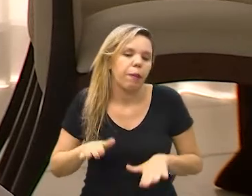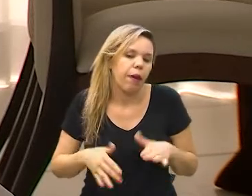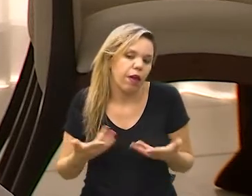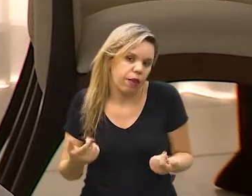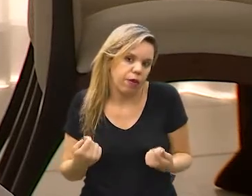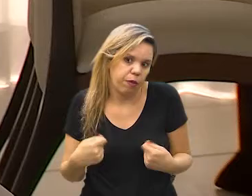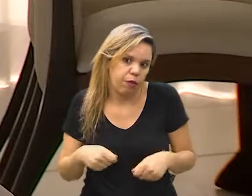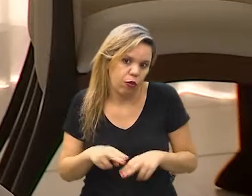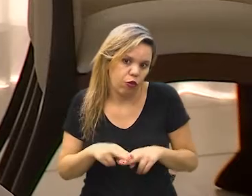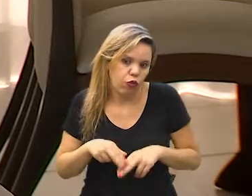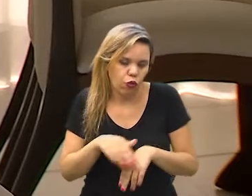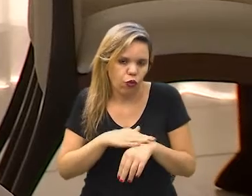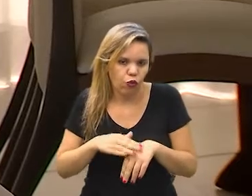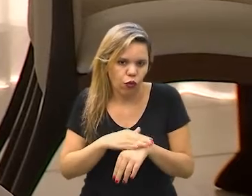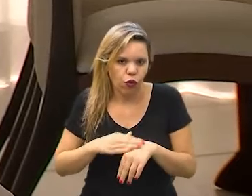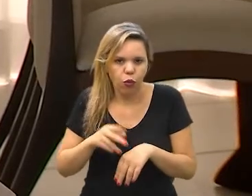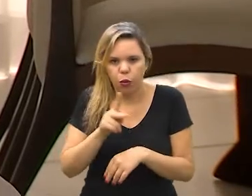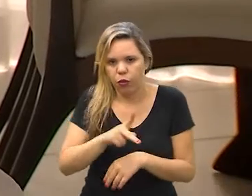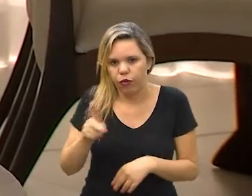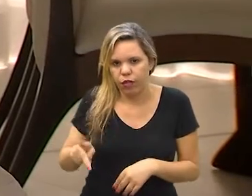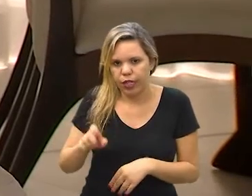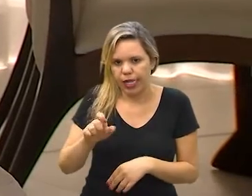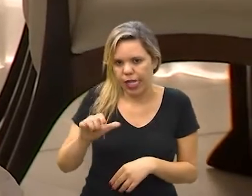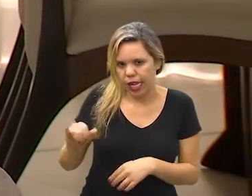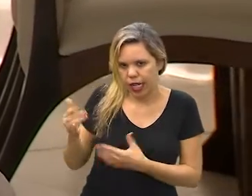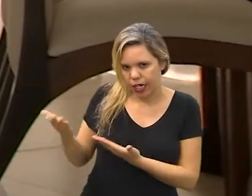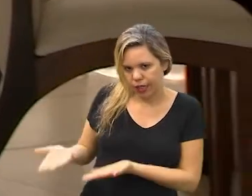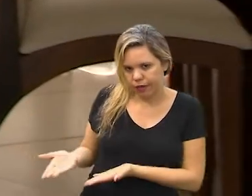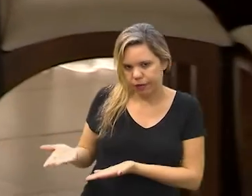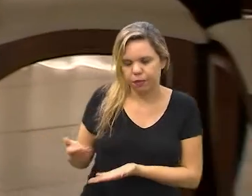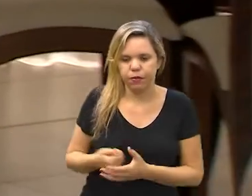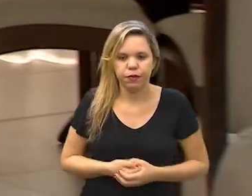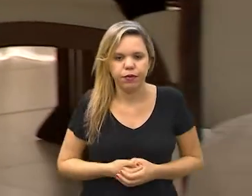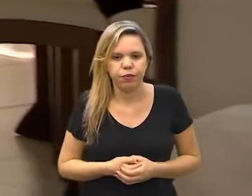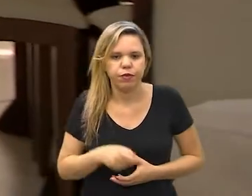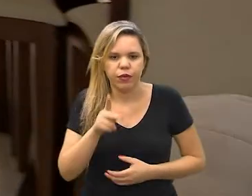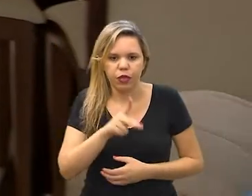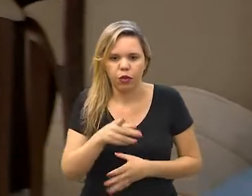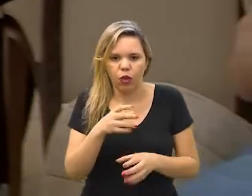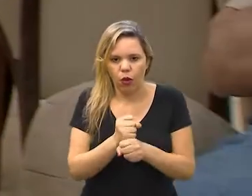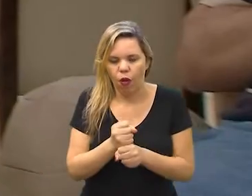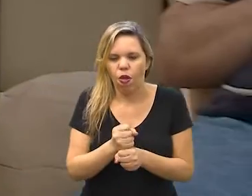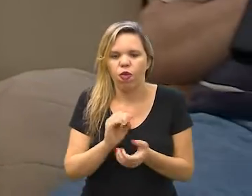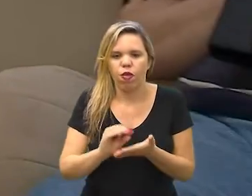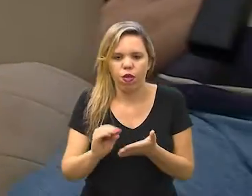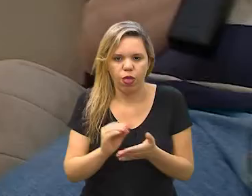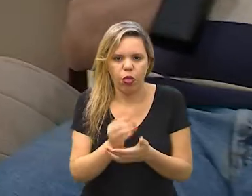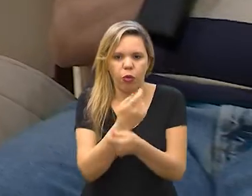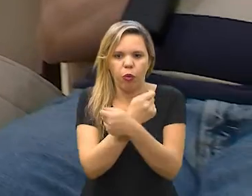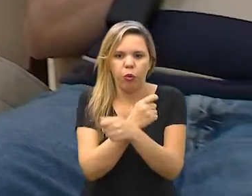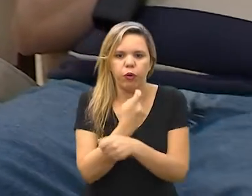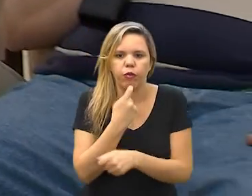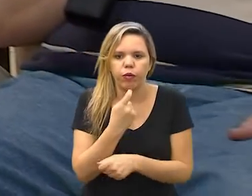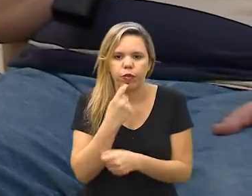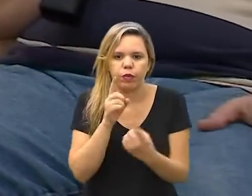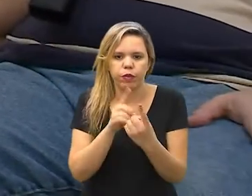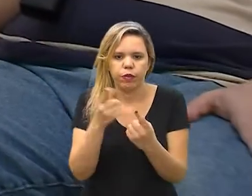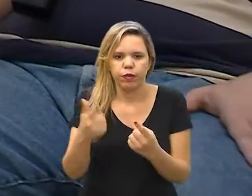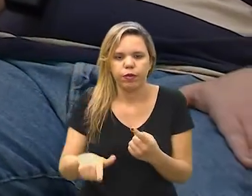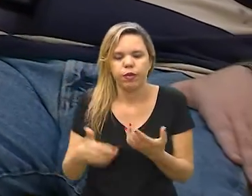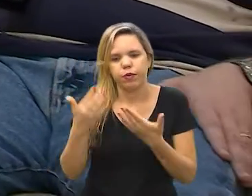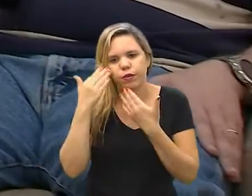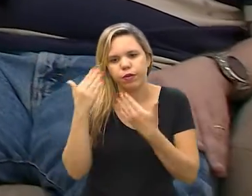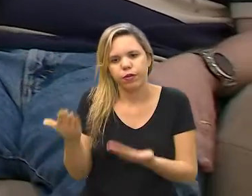isso nós vamos conversar com o professor Eli Borochovicius, ele que é professor de finanças da PUC Campinas e está nos atendendo mais uma